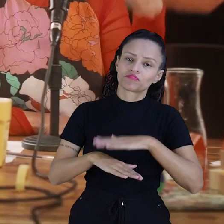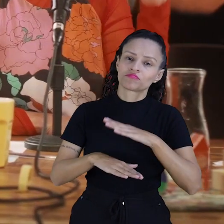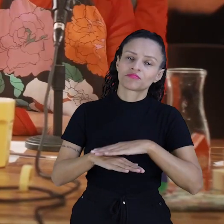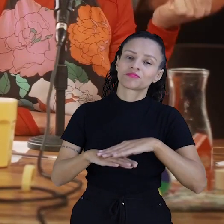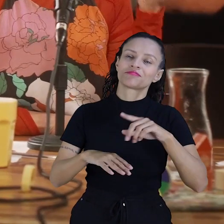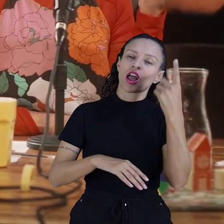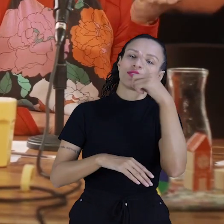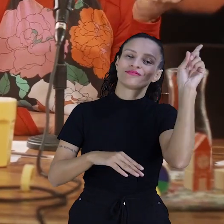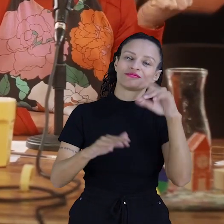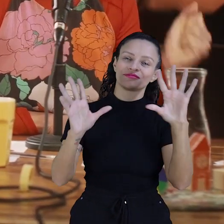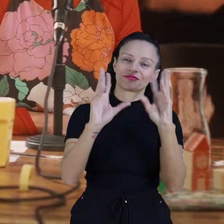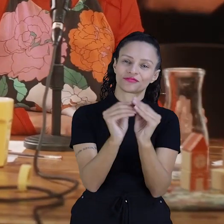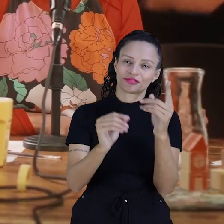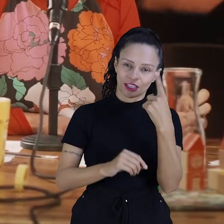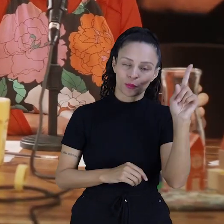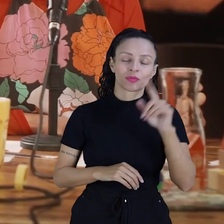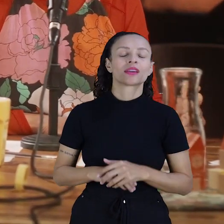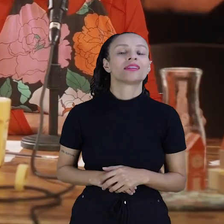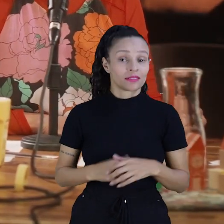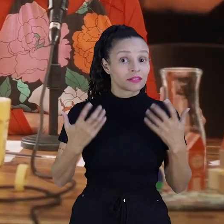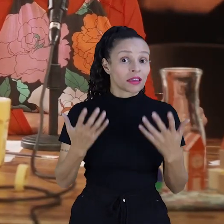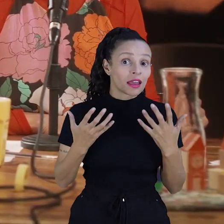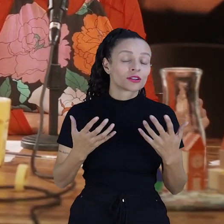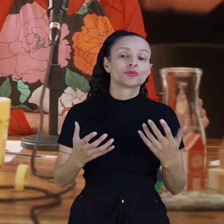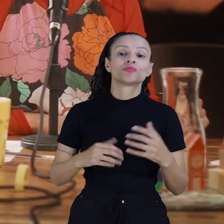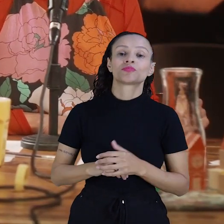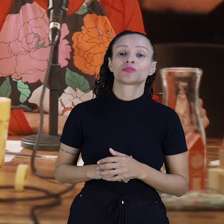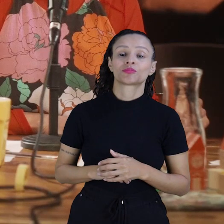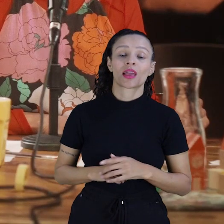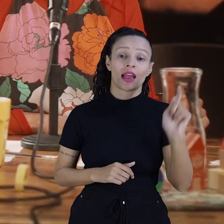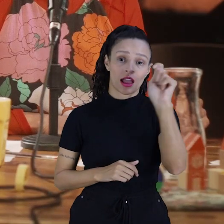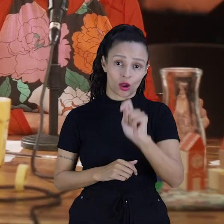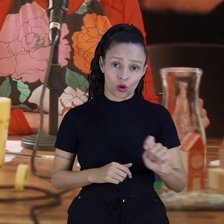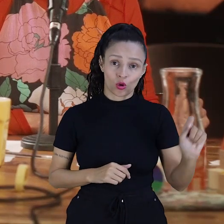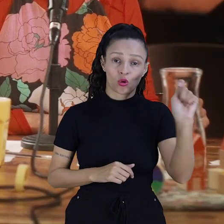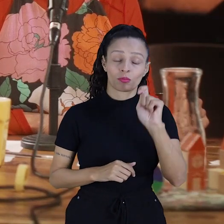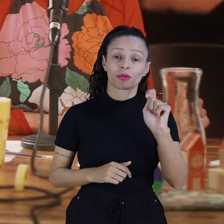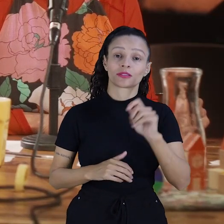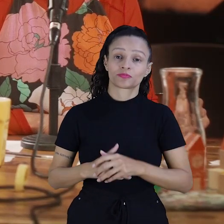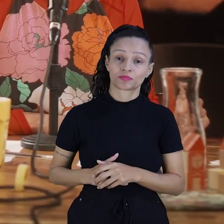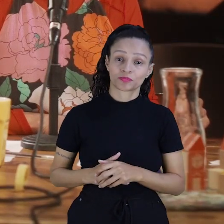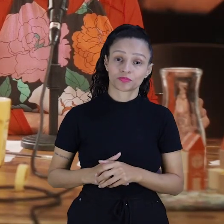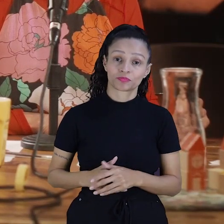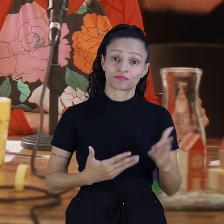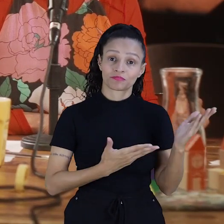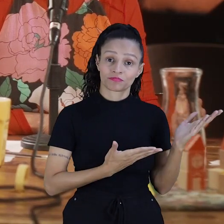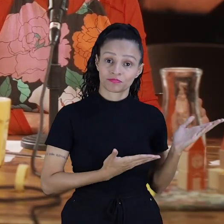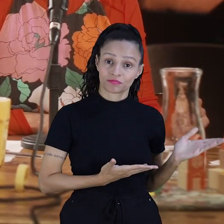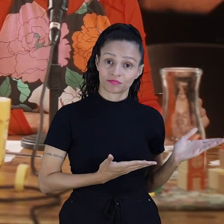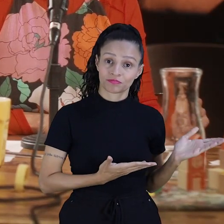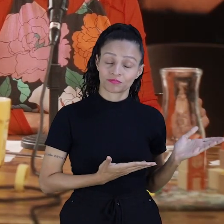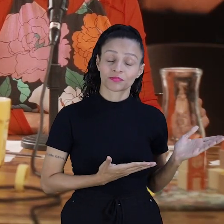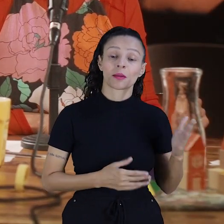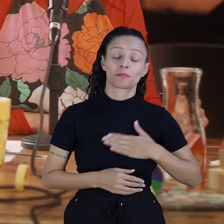Faz aí um grande finale. Quero deixar... os arrobas,